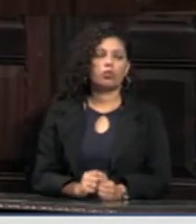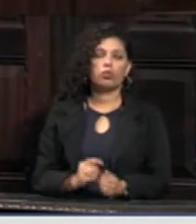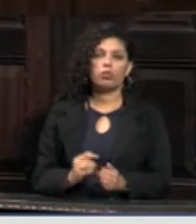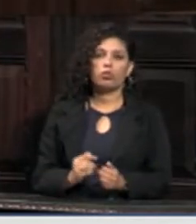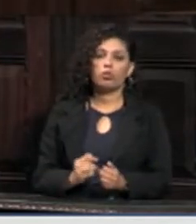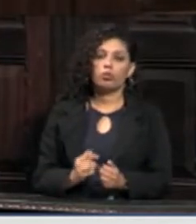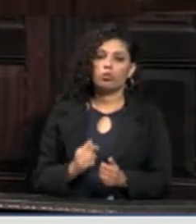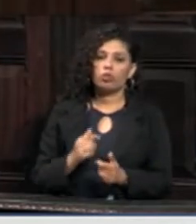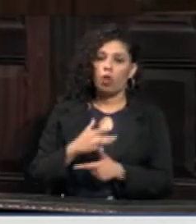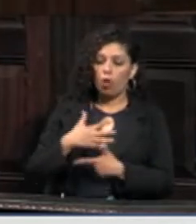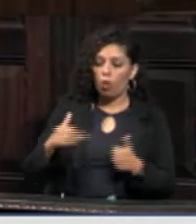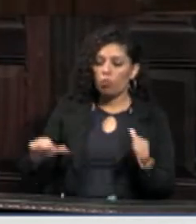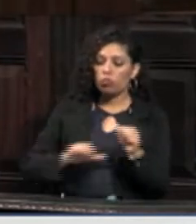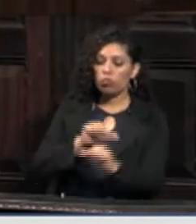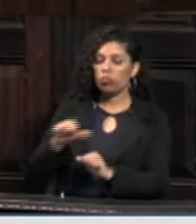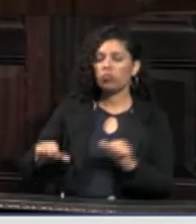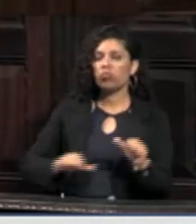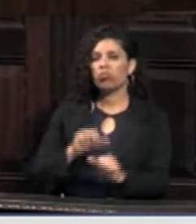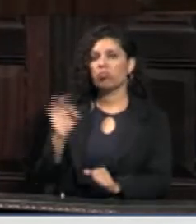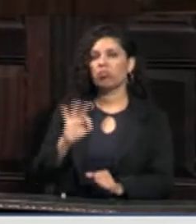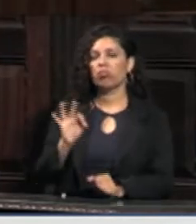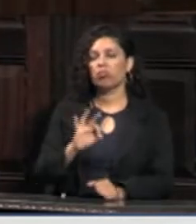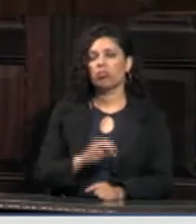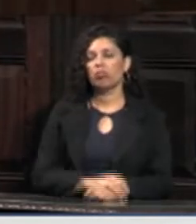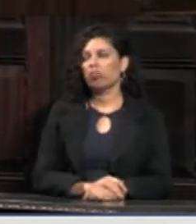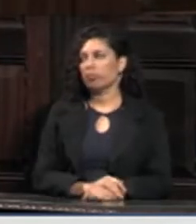alheios à saúde pública.